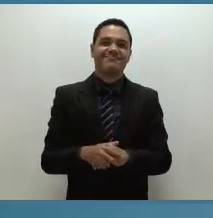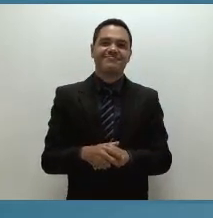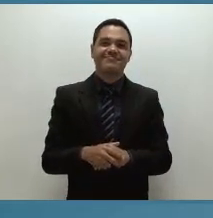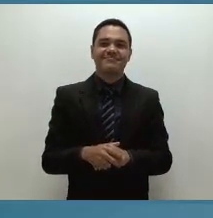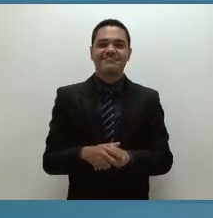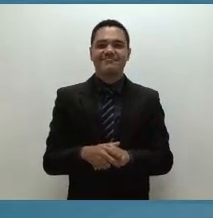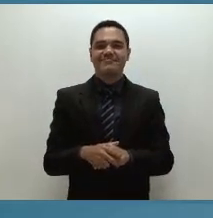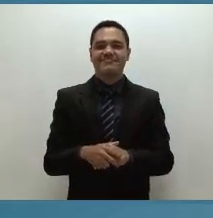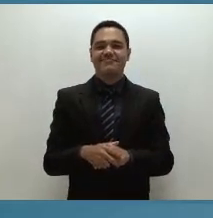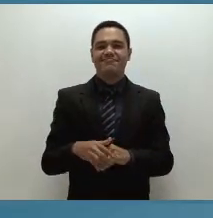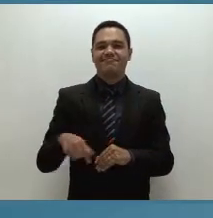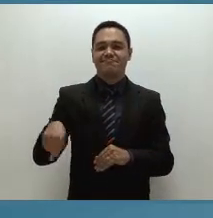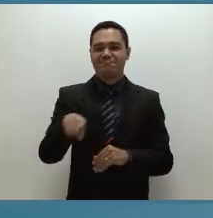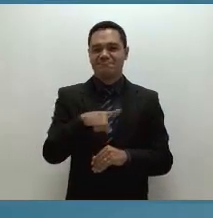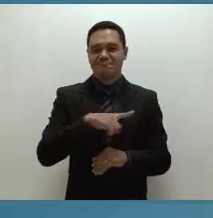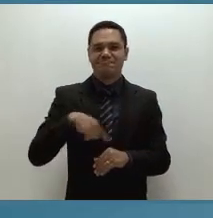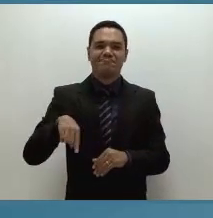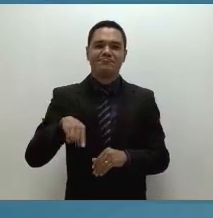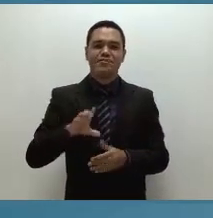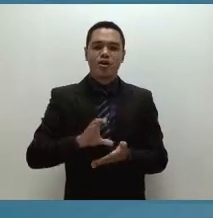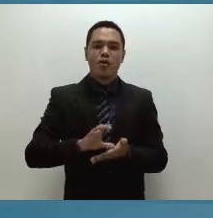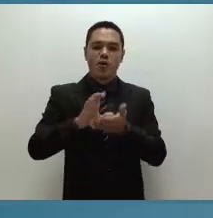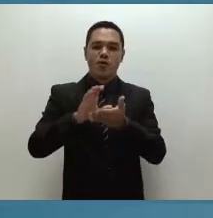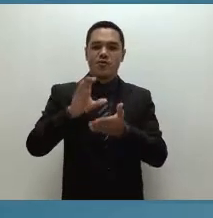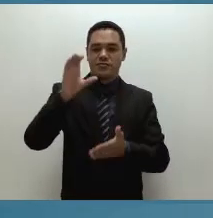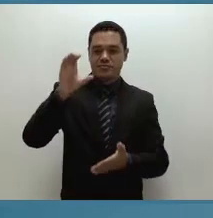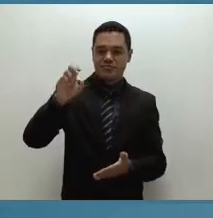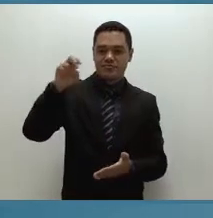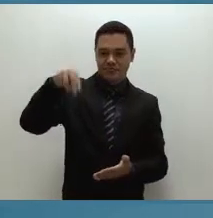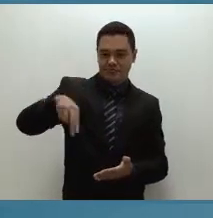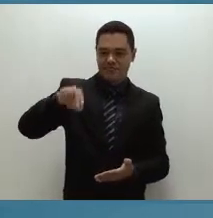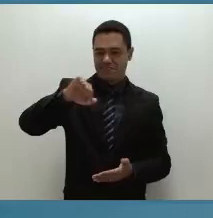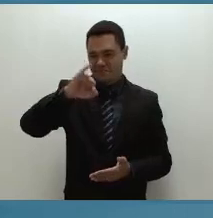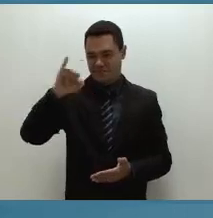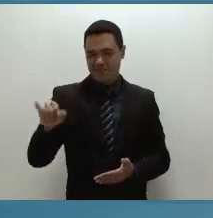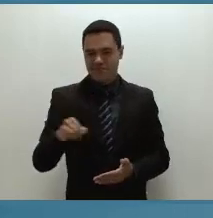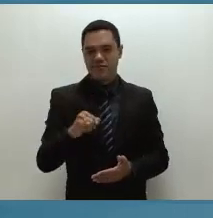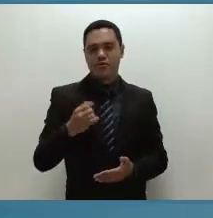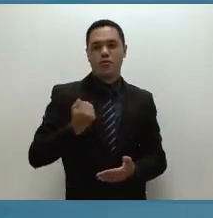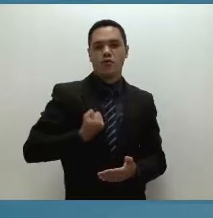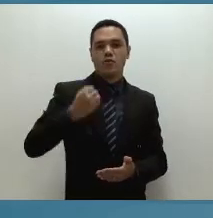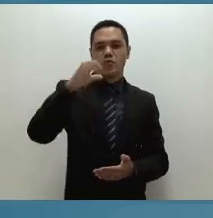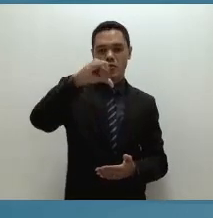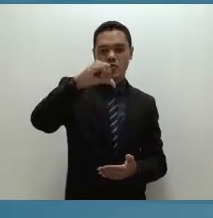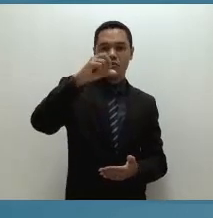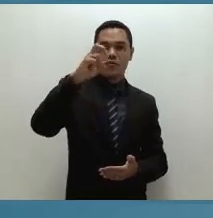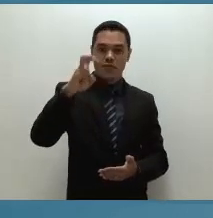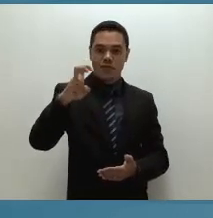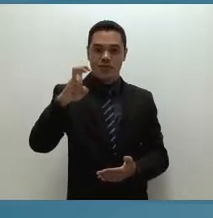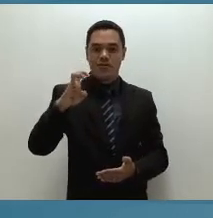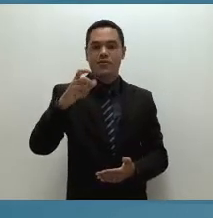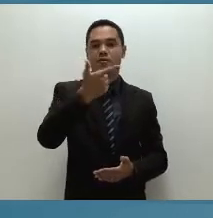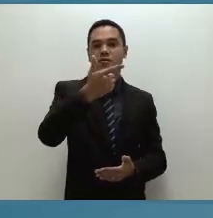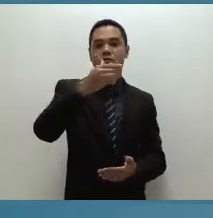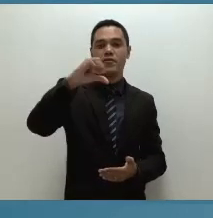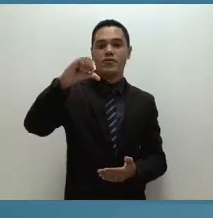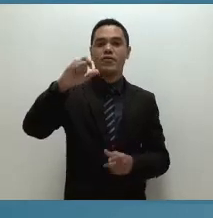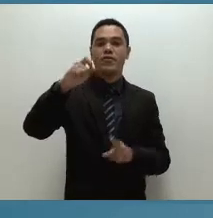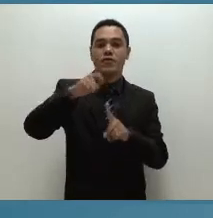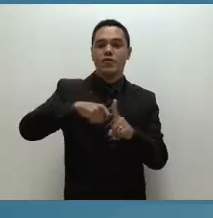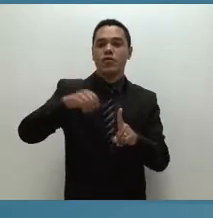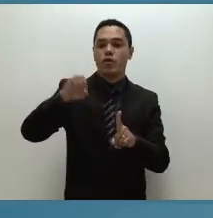Cumprindo resolução do Conselho Nacional de Justiça número 95, de 29 de outubro